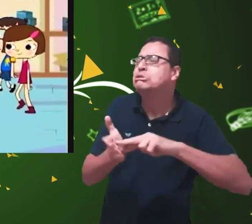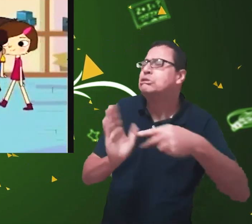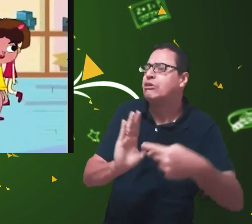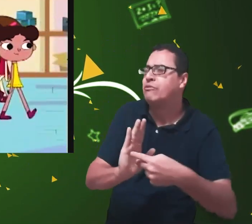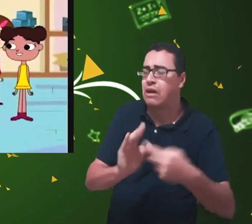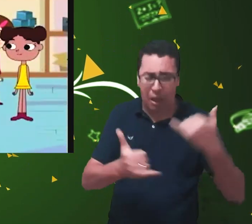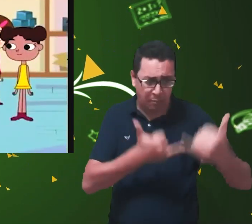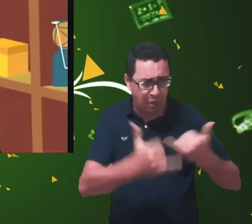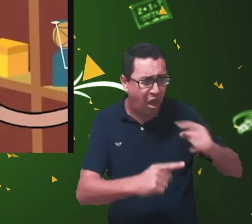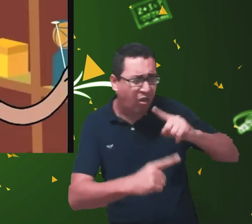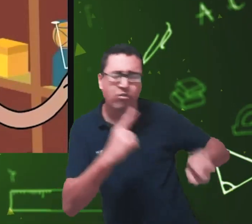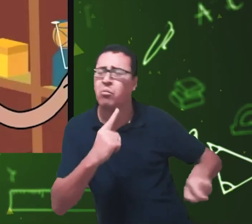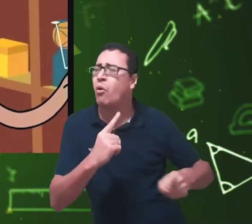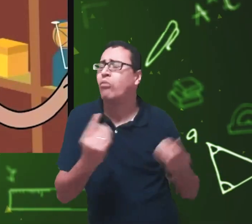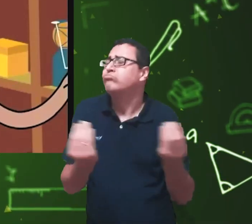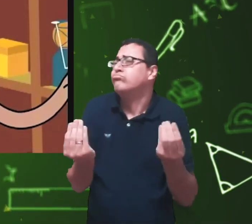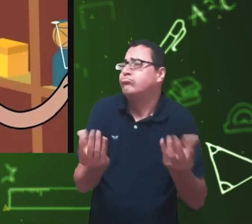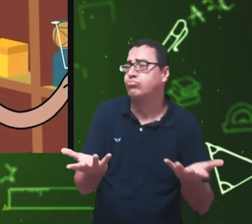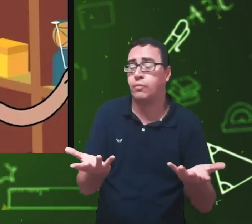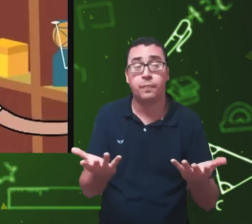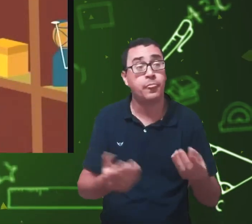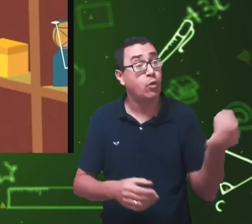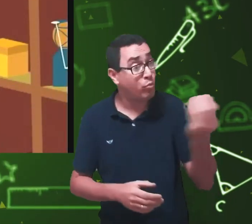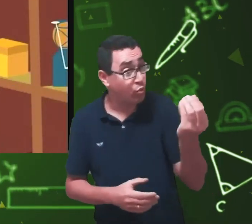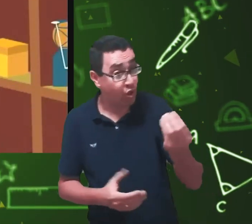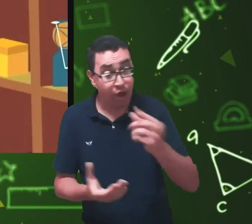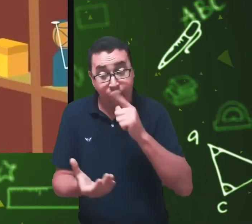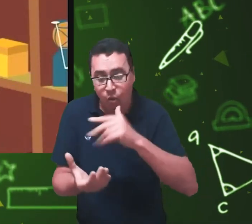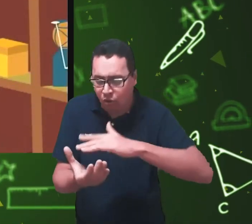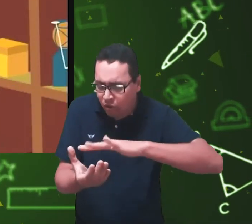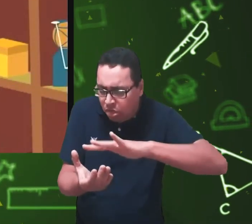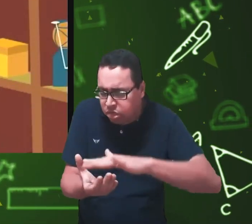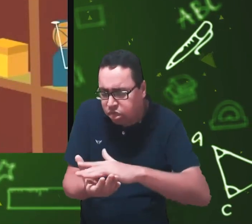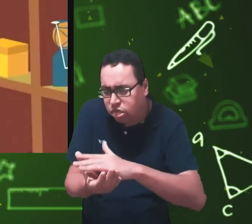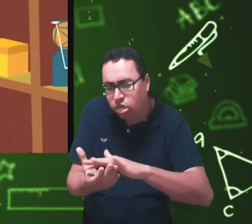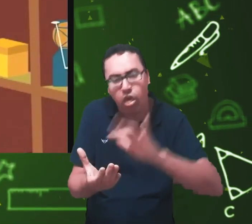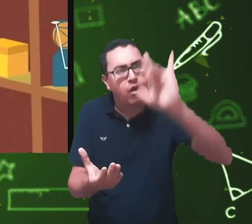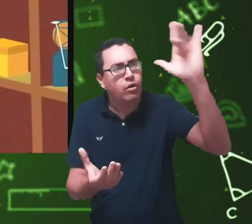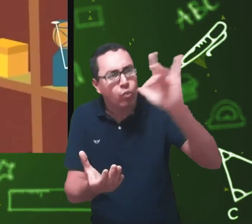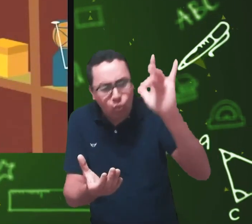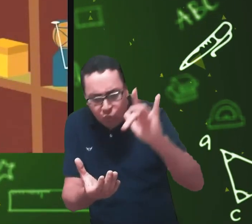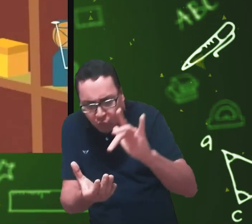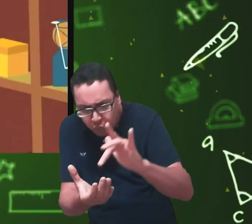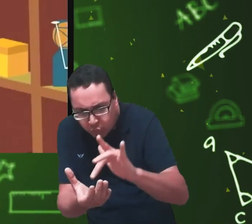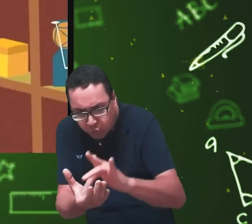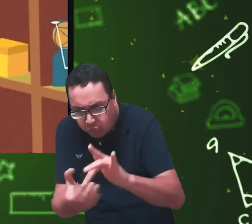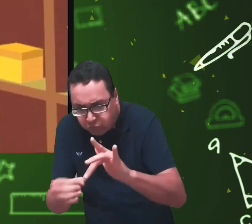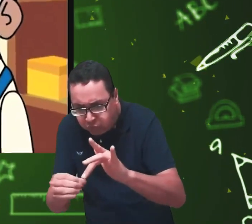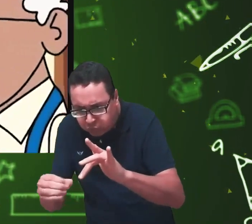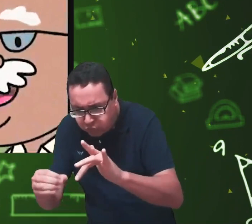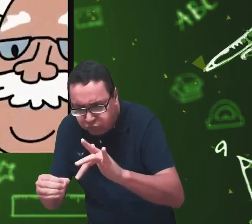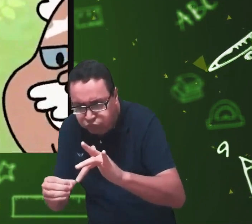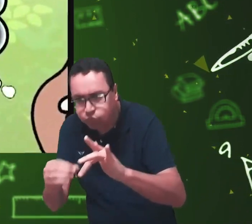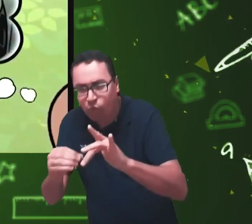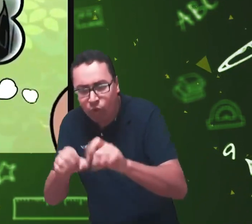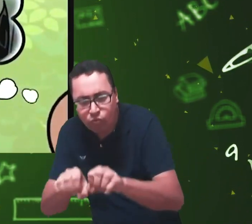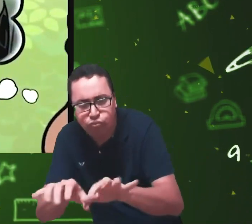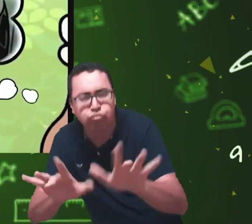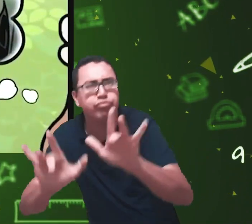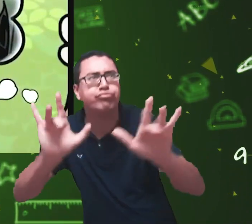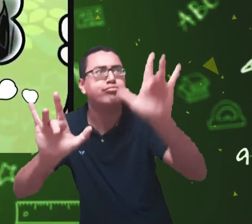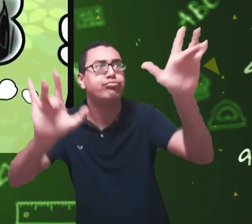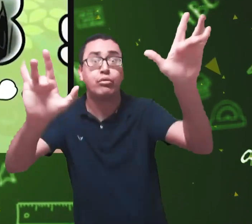poder brincar aqui. É que é na água parada que ele se reproduz, Bia. Então todo mundo tem que